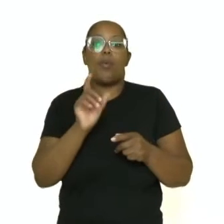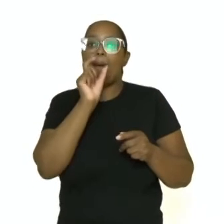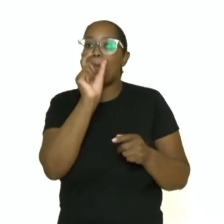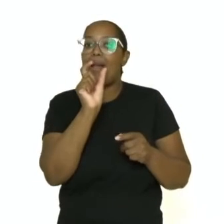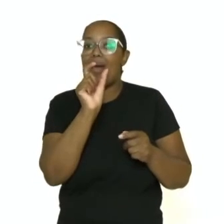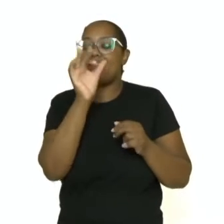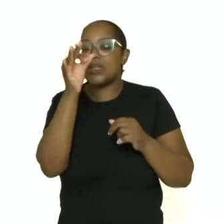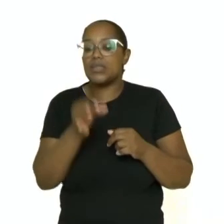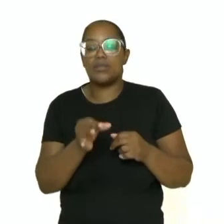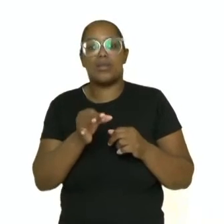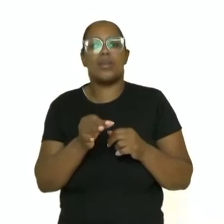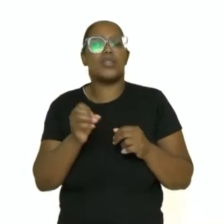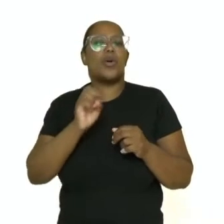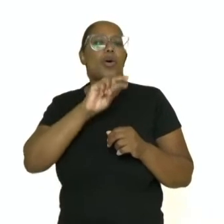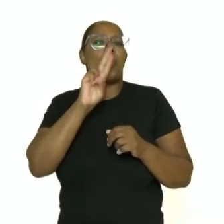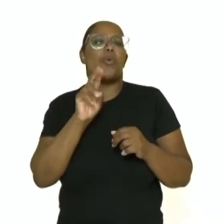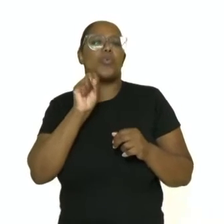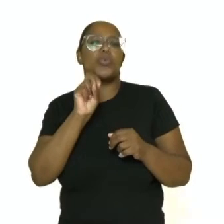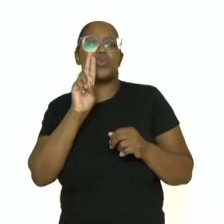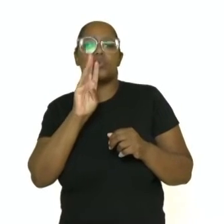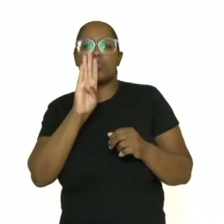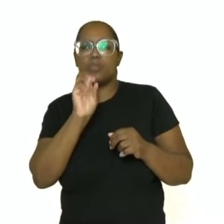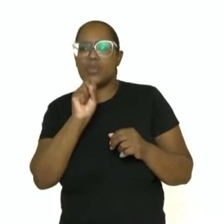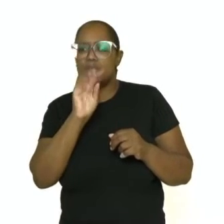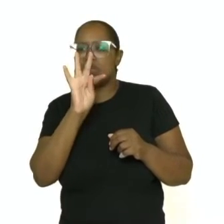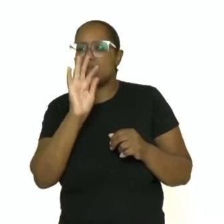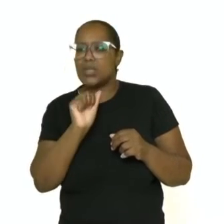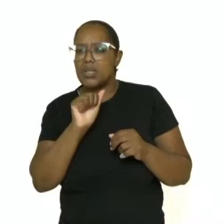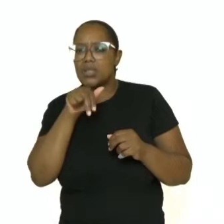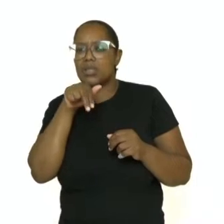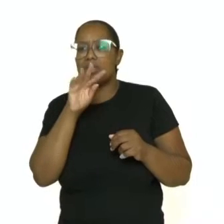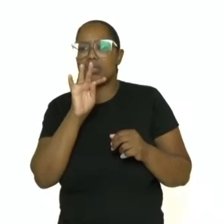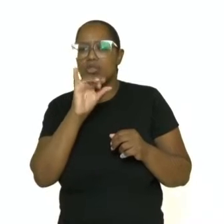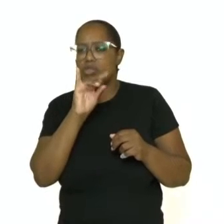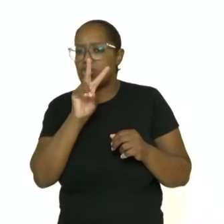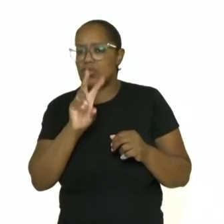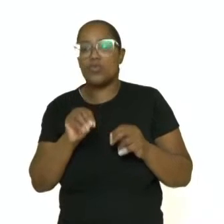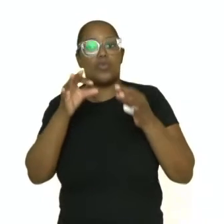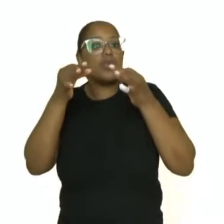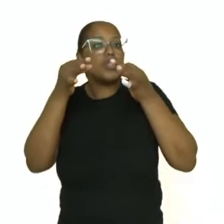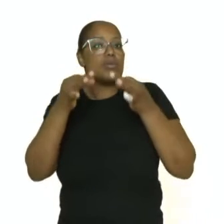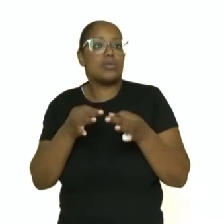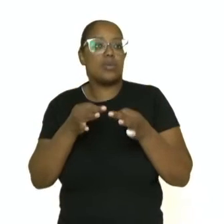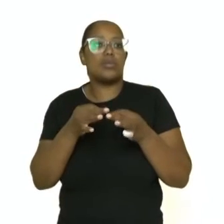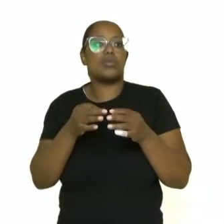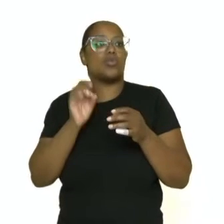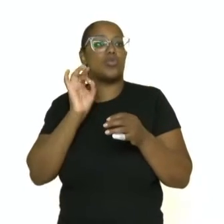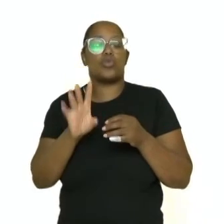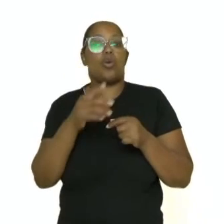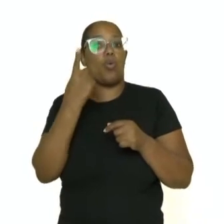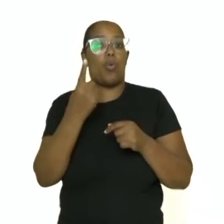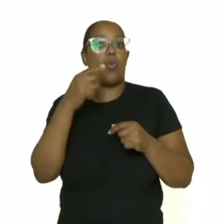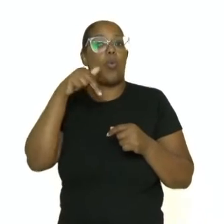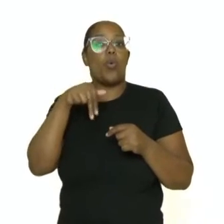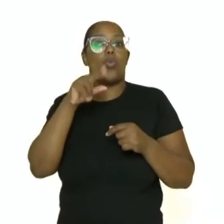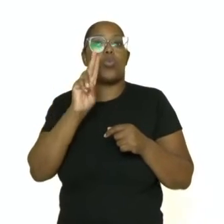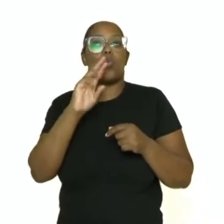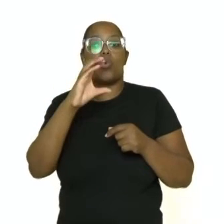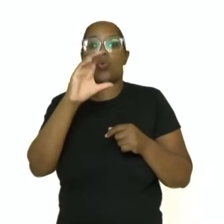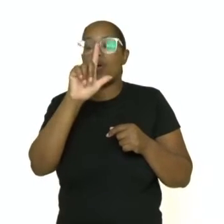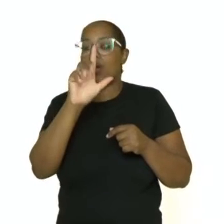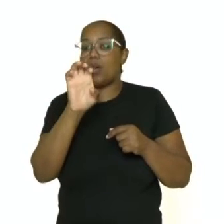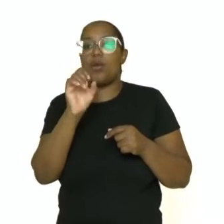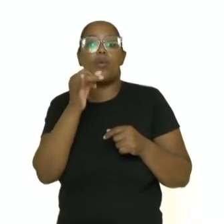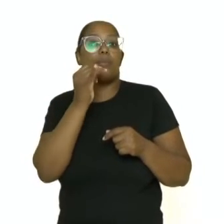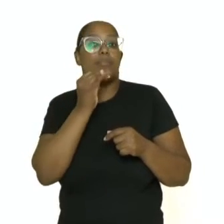palavrinha-chave ali, um substantivo-chave para ser chamado, então, de sujeito. Então, possui apenas um núcleo. Observe o exemplo.